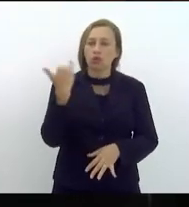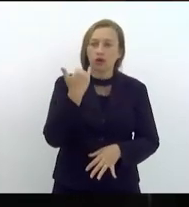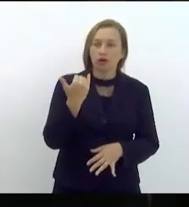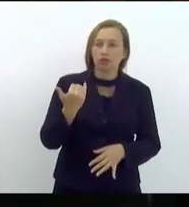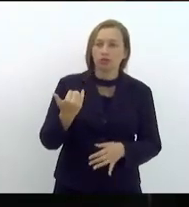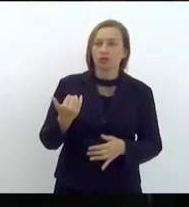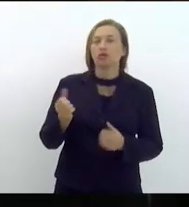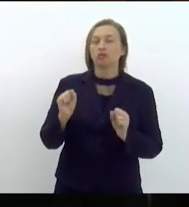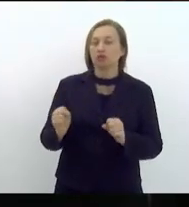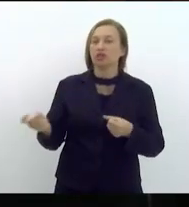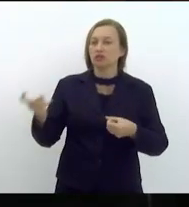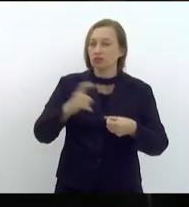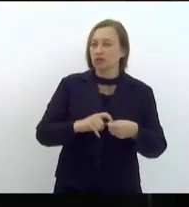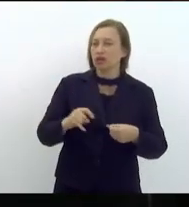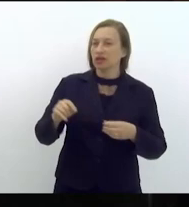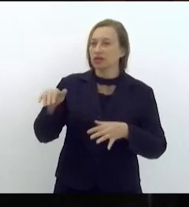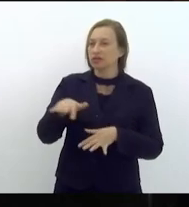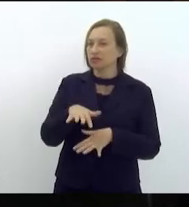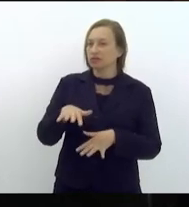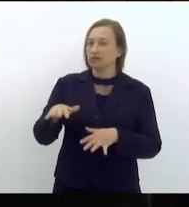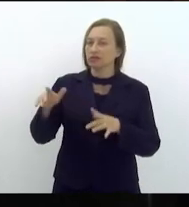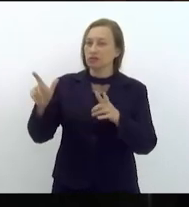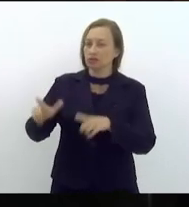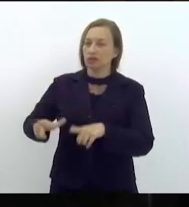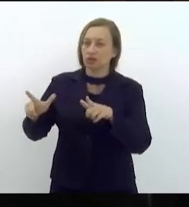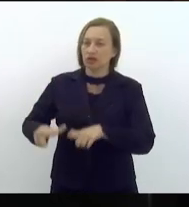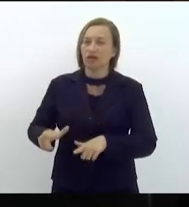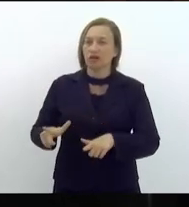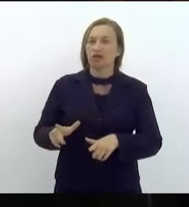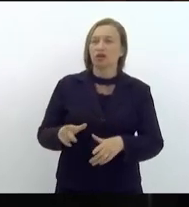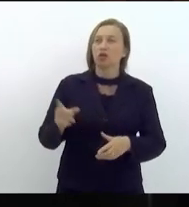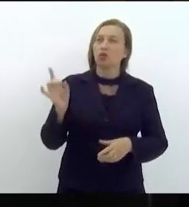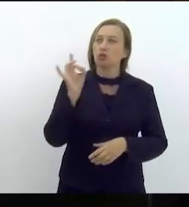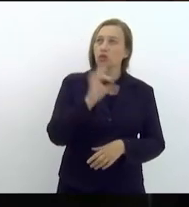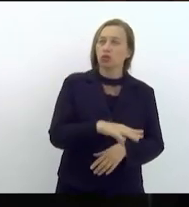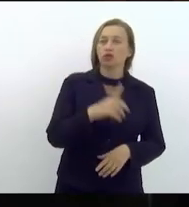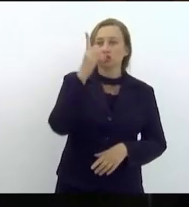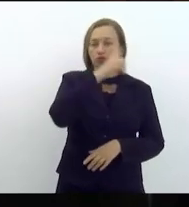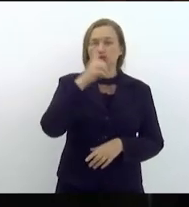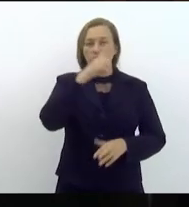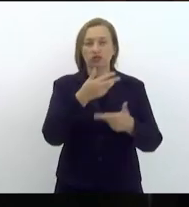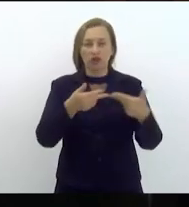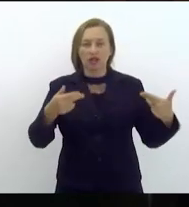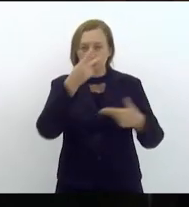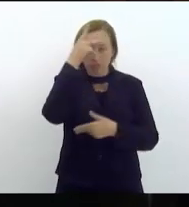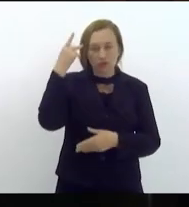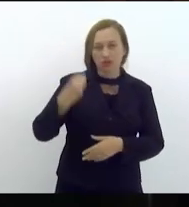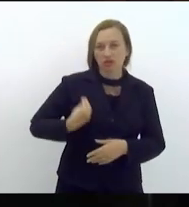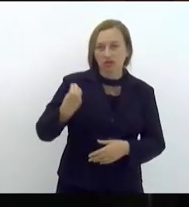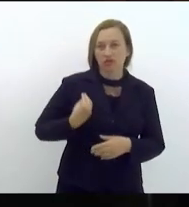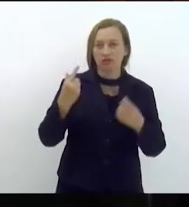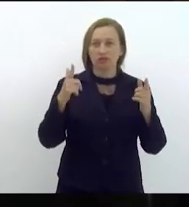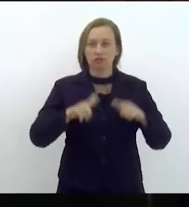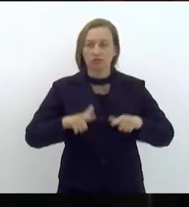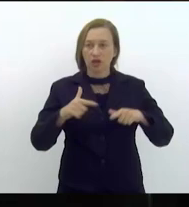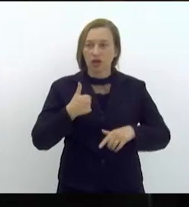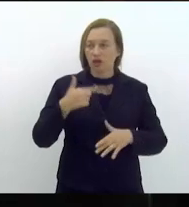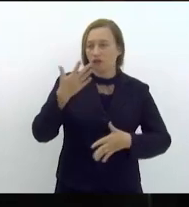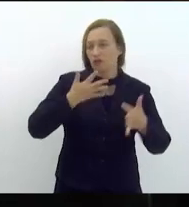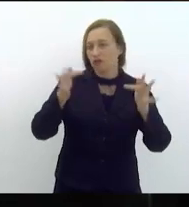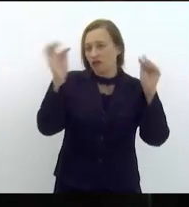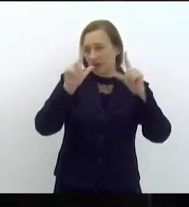comunidade foi inaugurado no último domingo milhares e milhares de moradores e moradoras e eu fico muito feliz de fazer parte